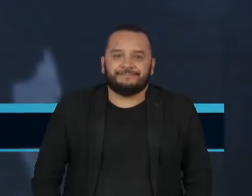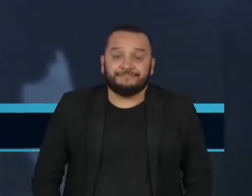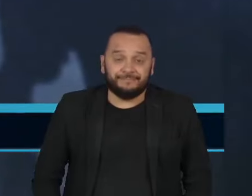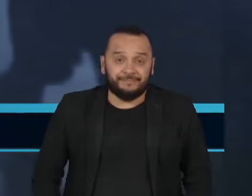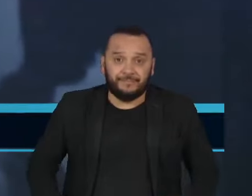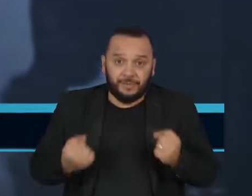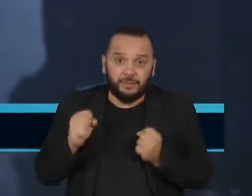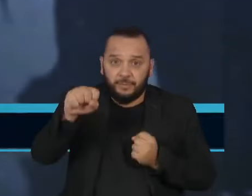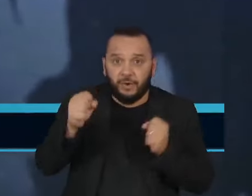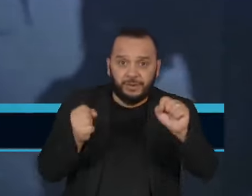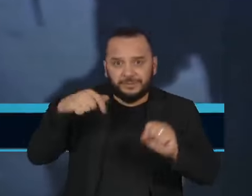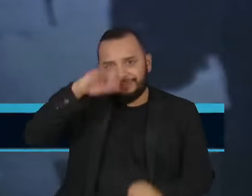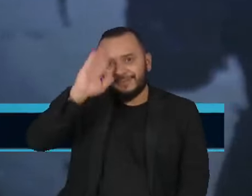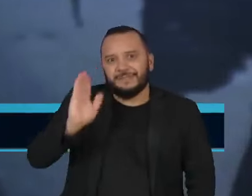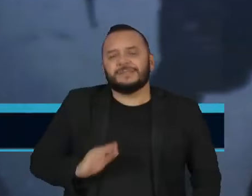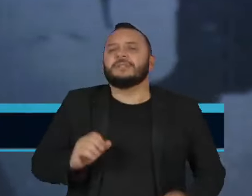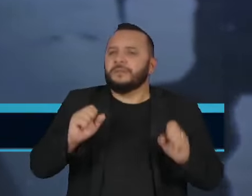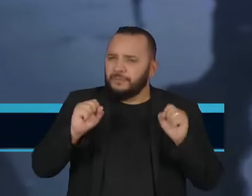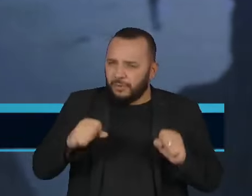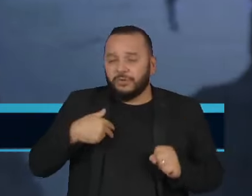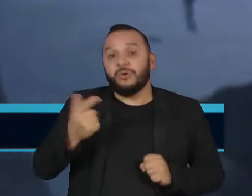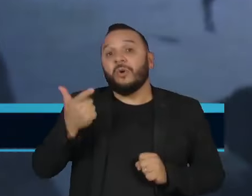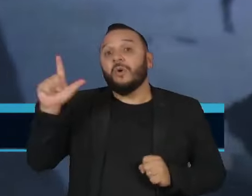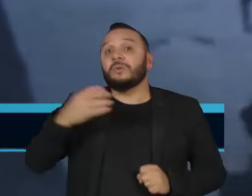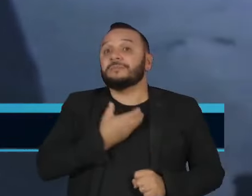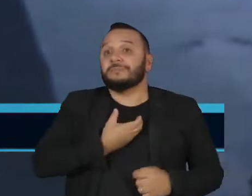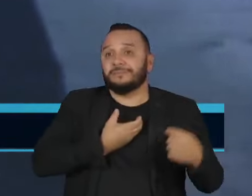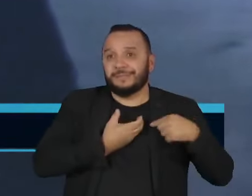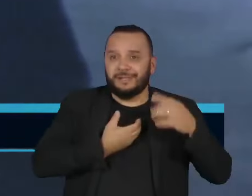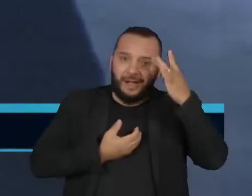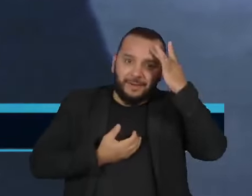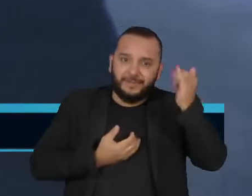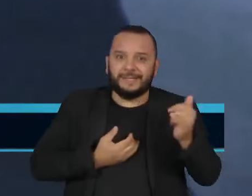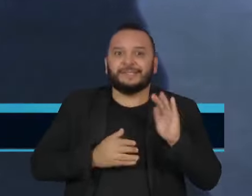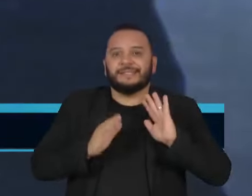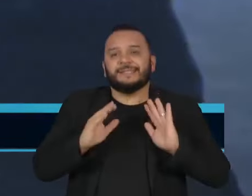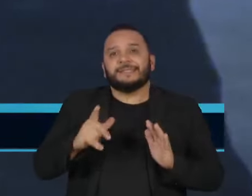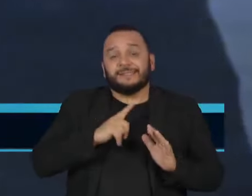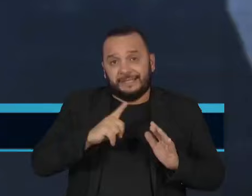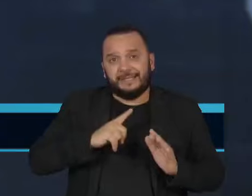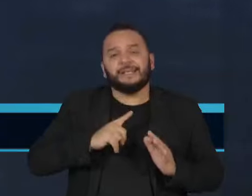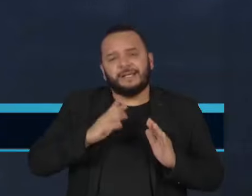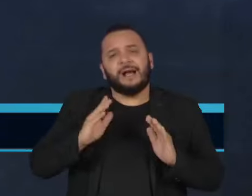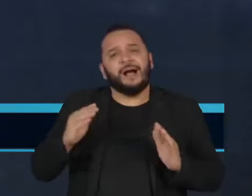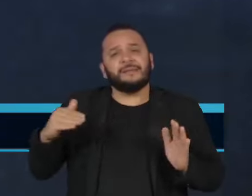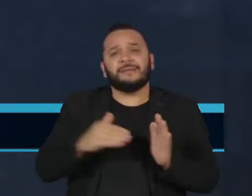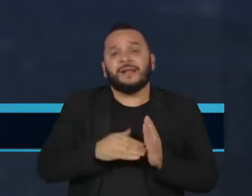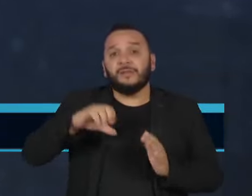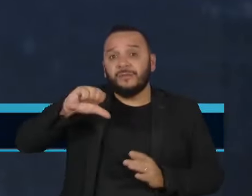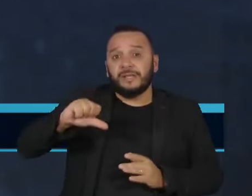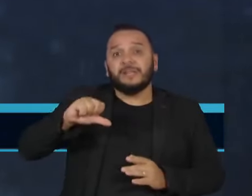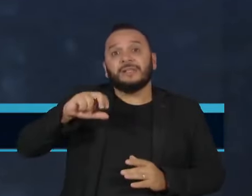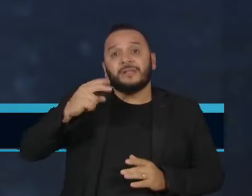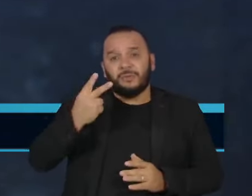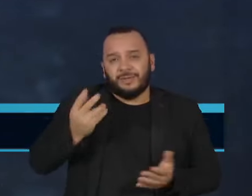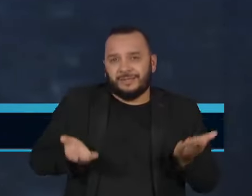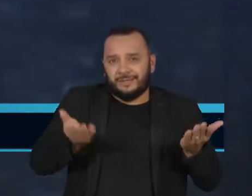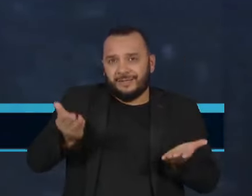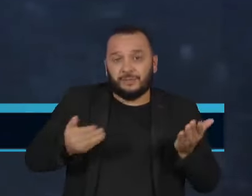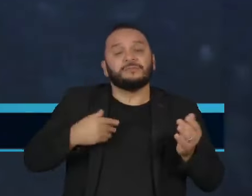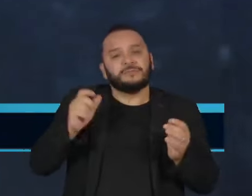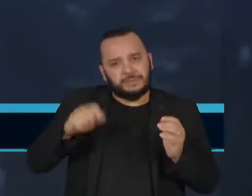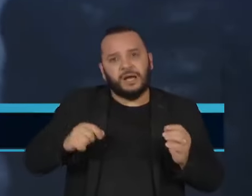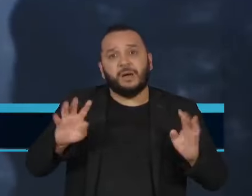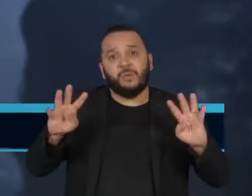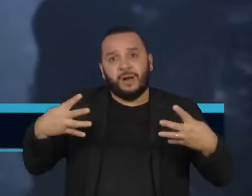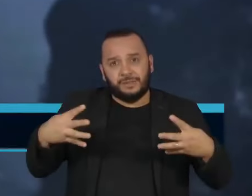e o box brasileiro pode conquistar outra medalha amanhã Keno Marley da categoria até 92 kg vai disputar As quartas de final